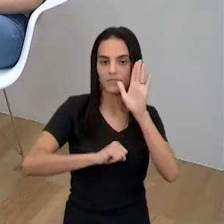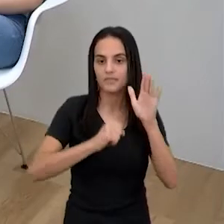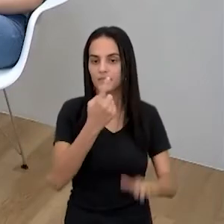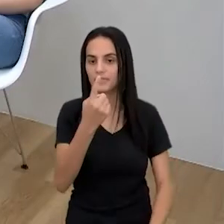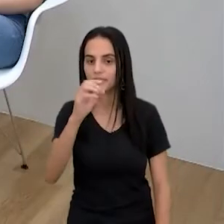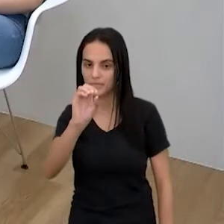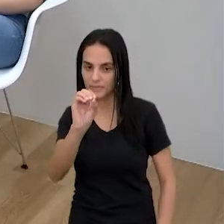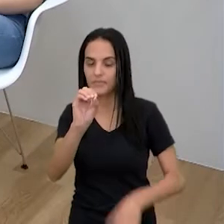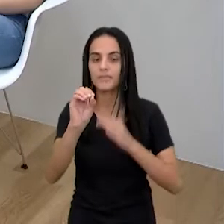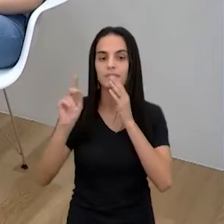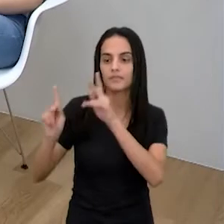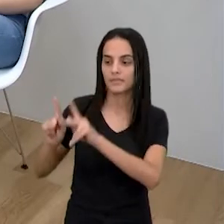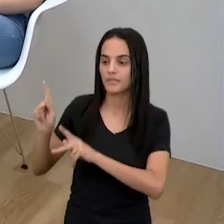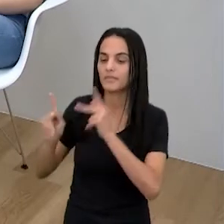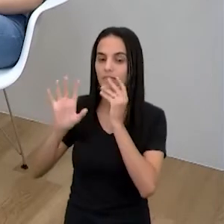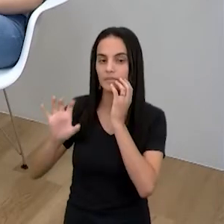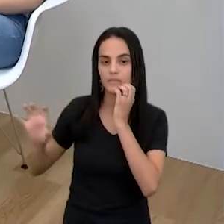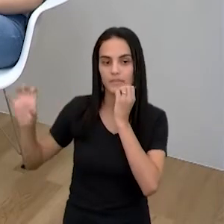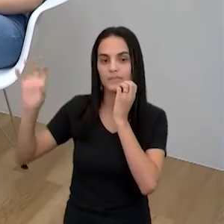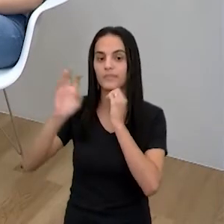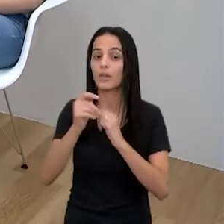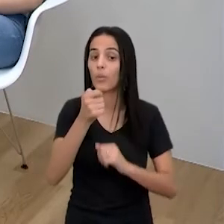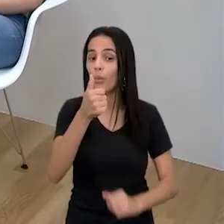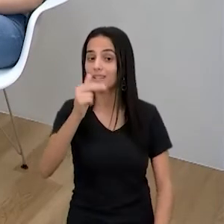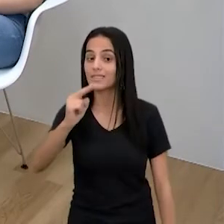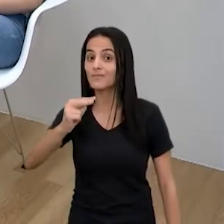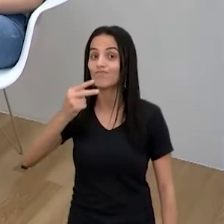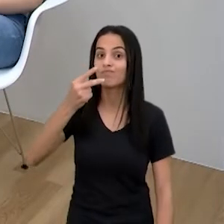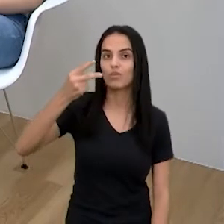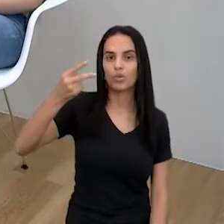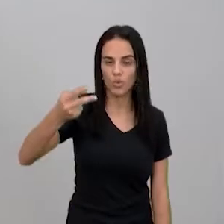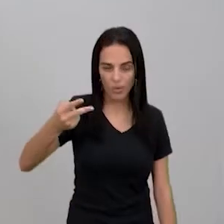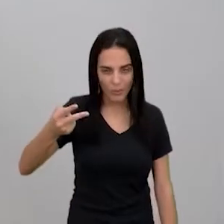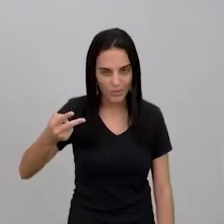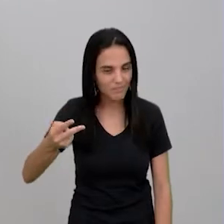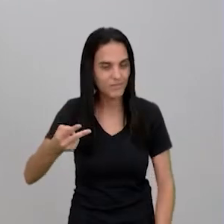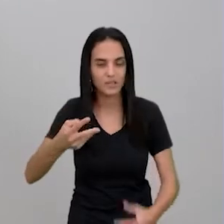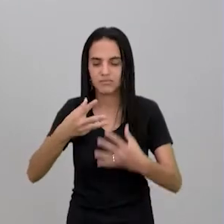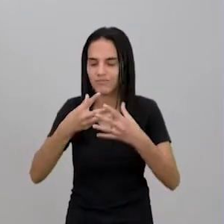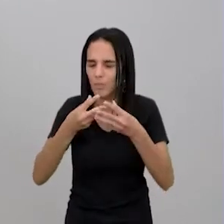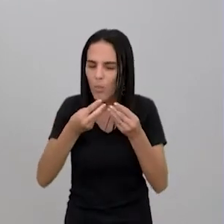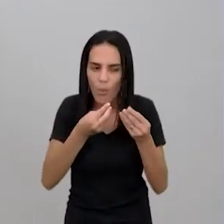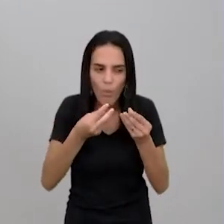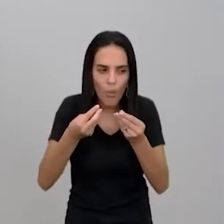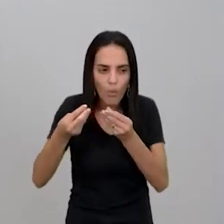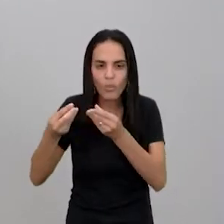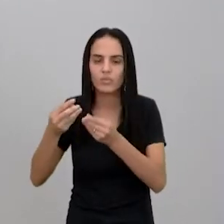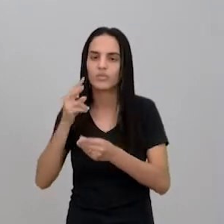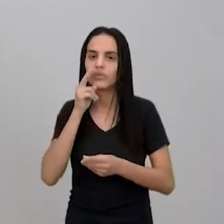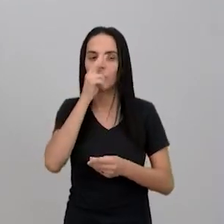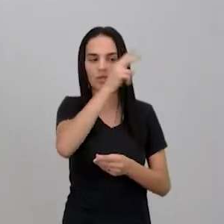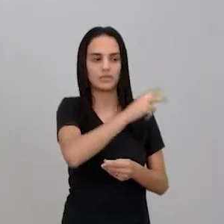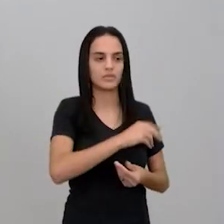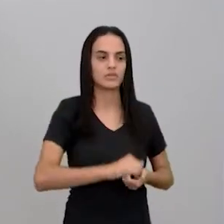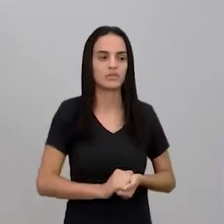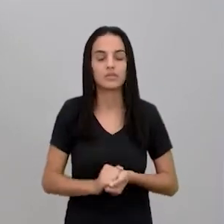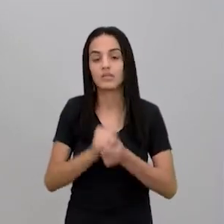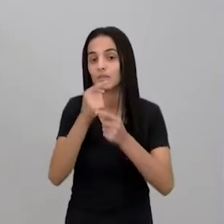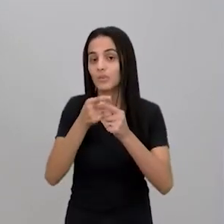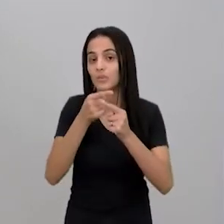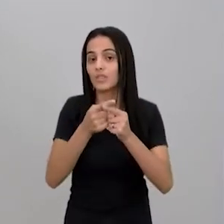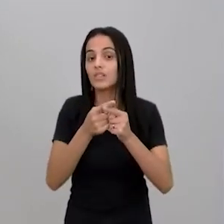aprimorar a questão tecnológica para que o comércio continue sendo superavitário. Ó, perfeito aí, né?